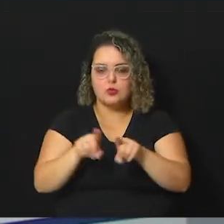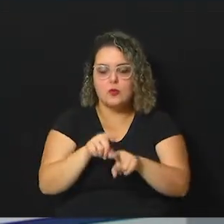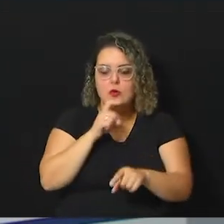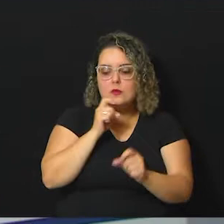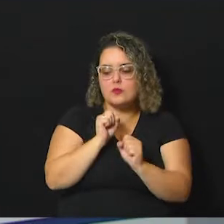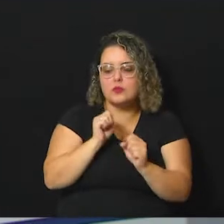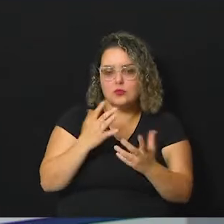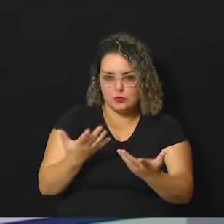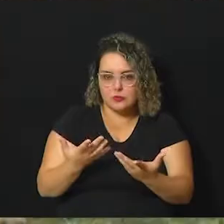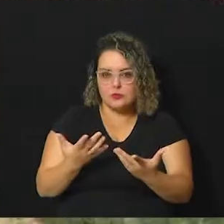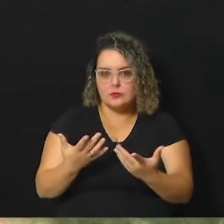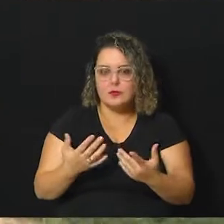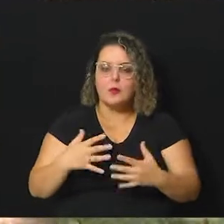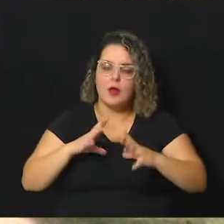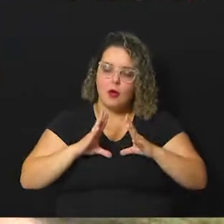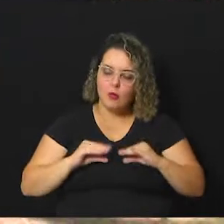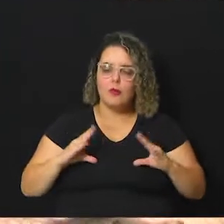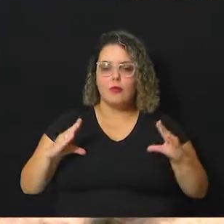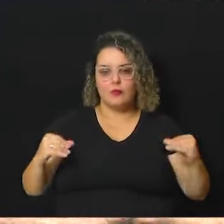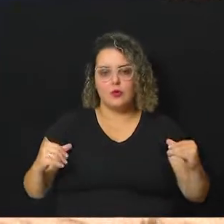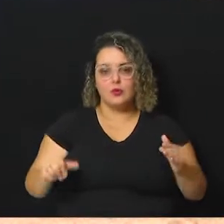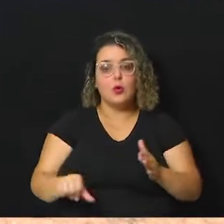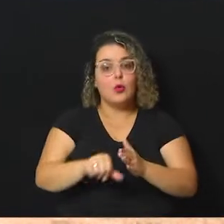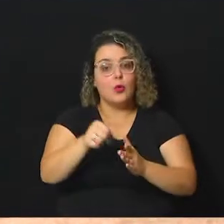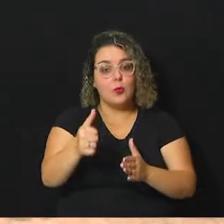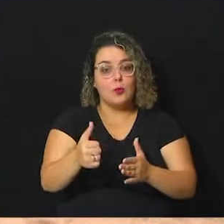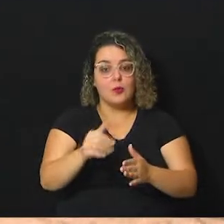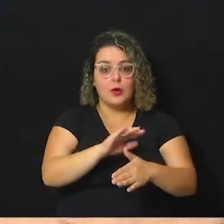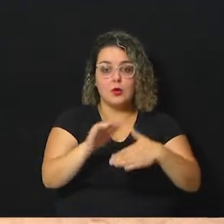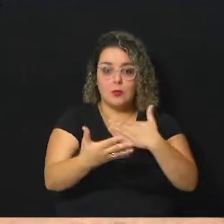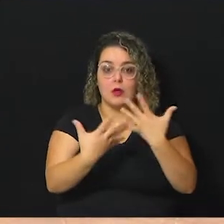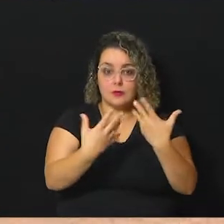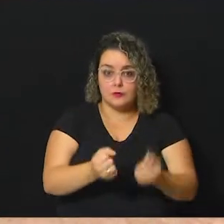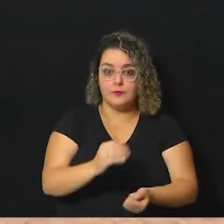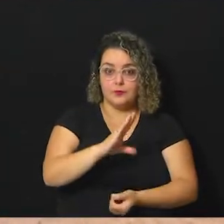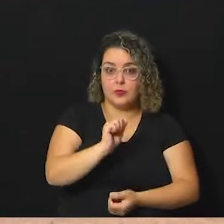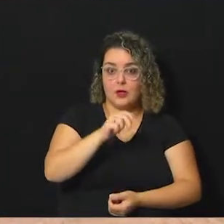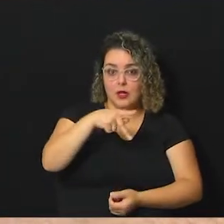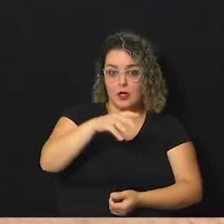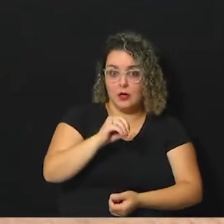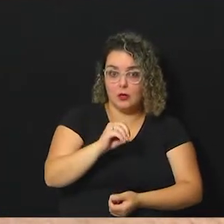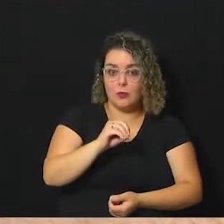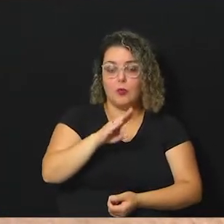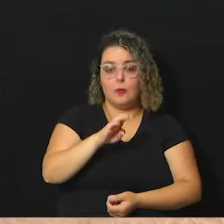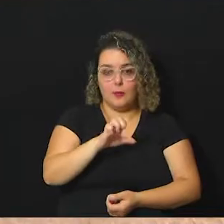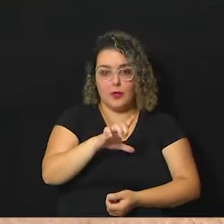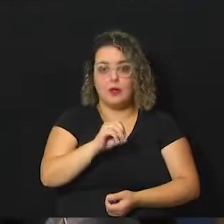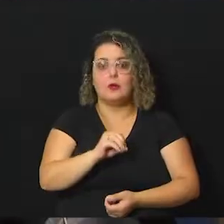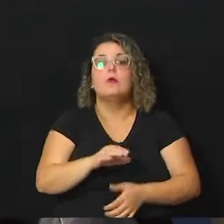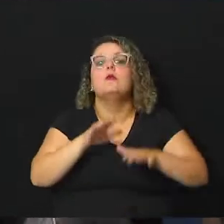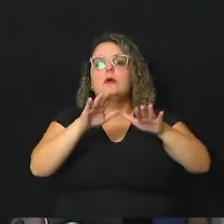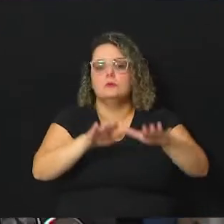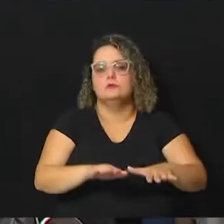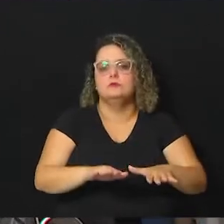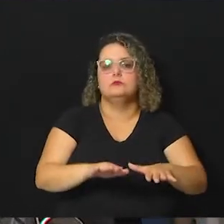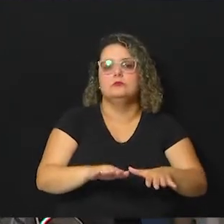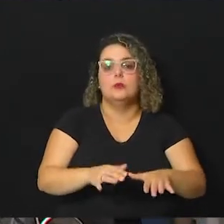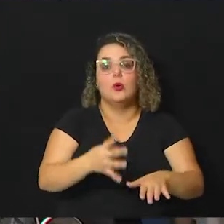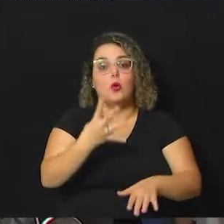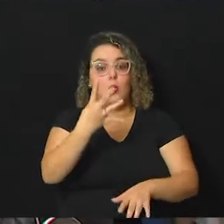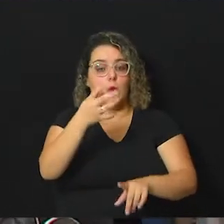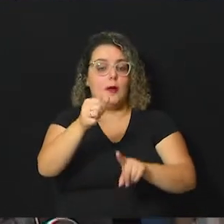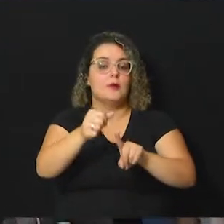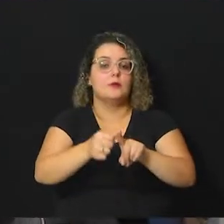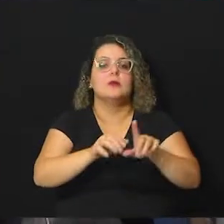um conforto térmico também. Portanto, o primeiro bairro que está recebendo a carreta é o Campo Belo, onde o veículo adaptado